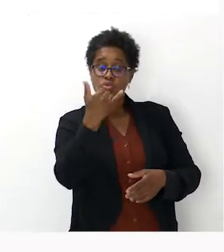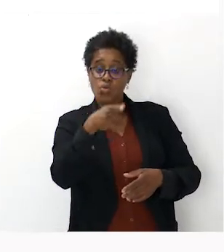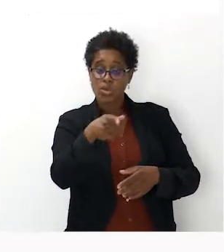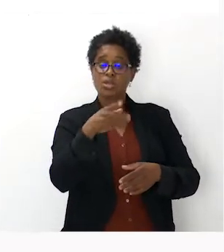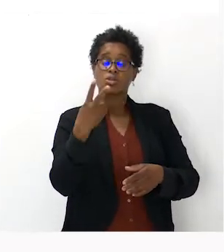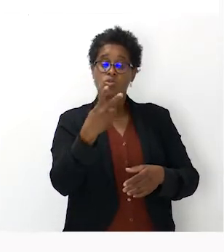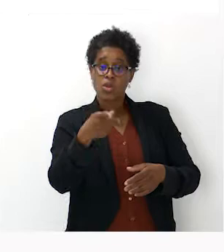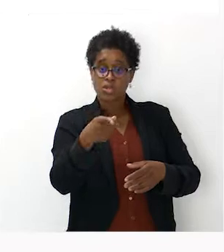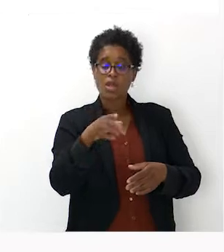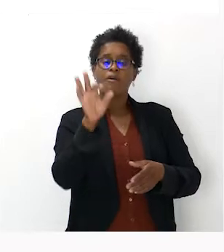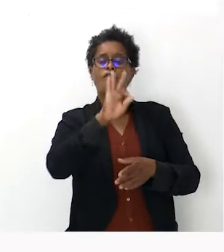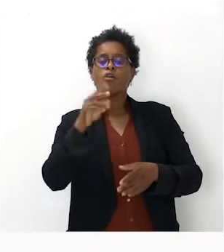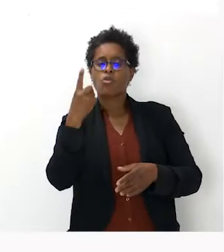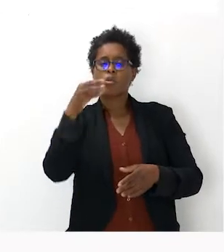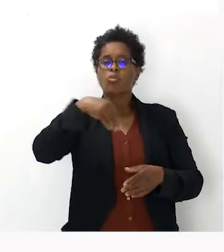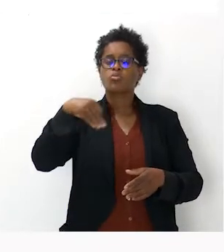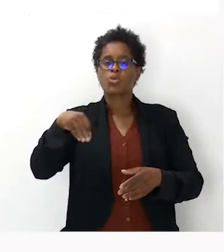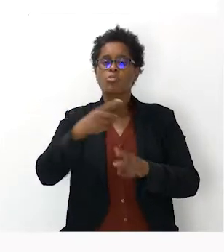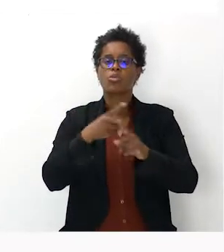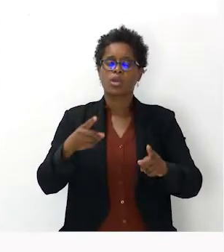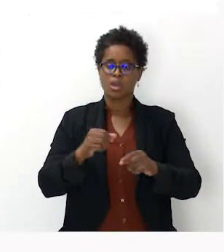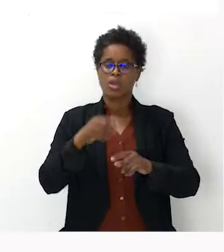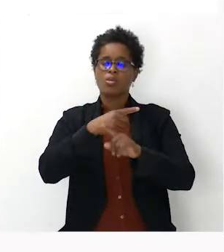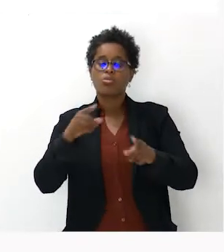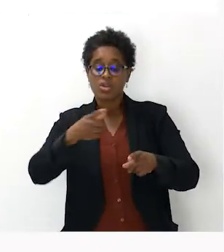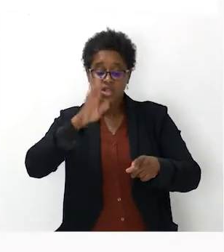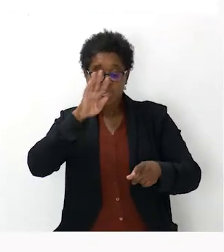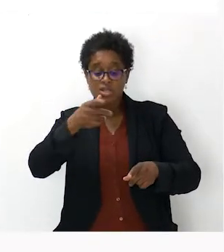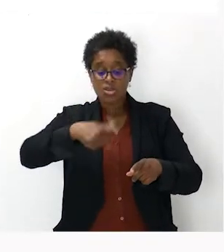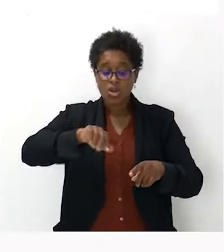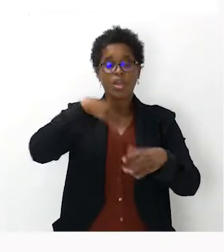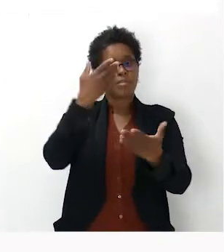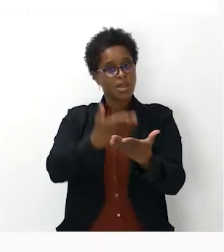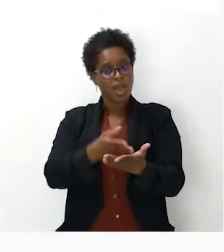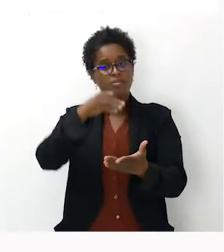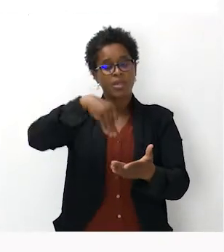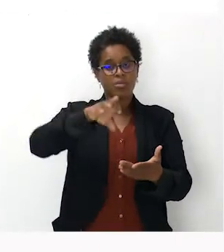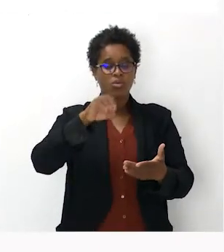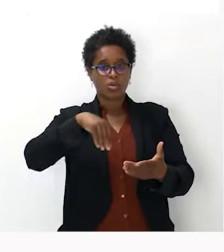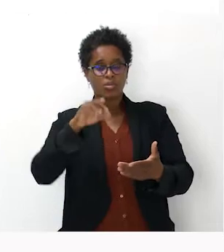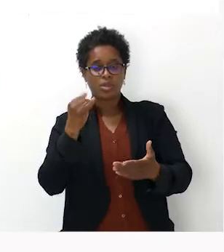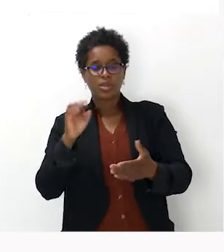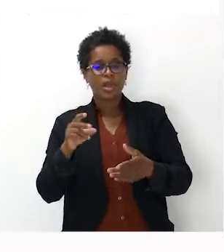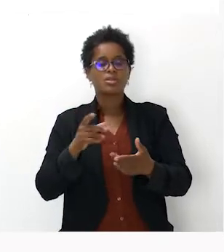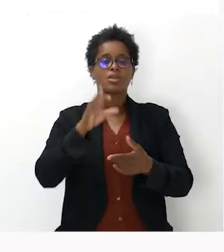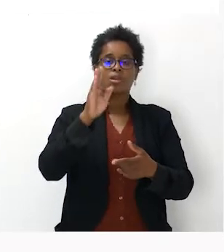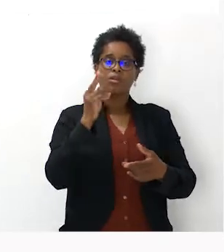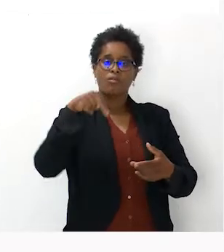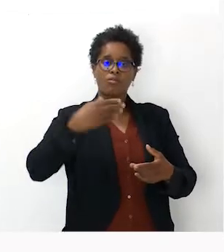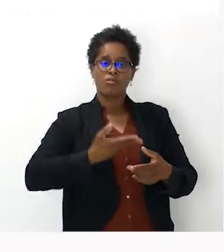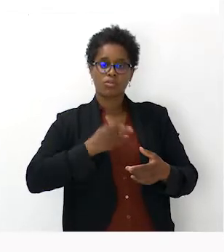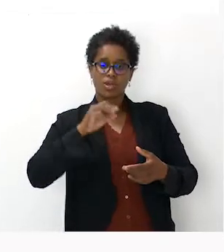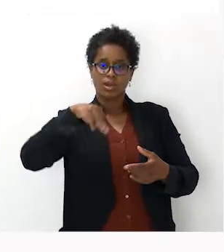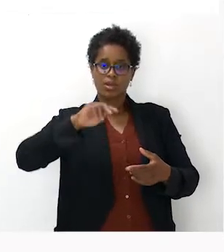razões formam uma proporção. Por quê? Porque se nós aplicarmos a propriedade fundamental da